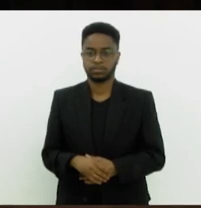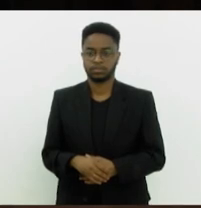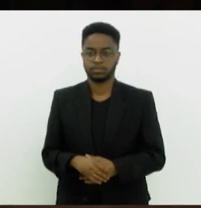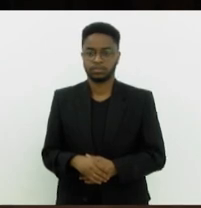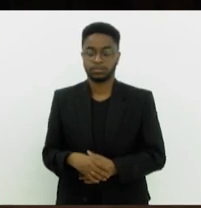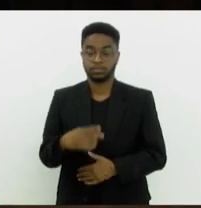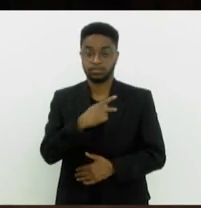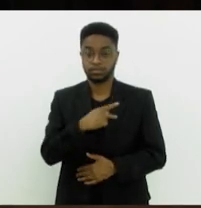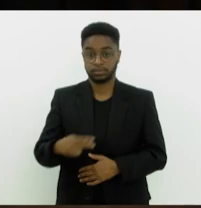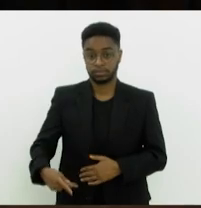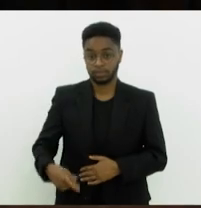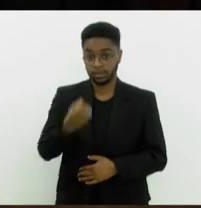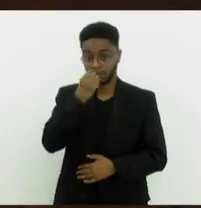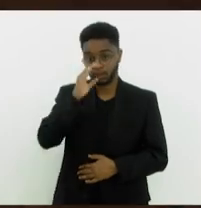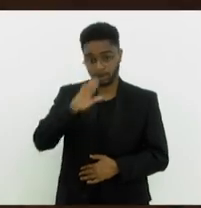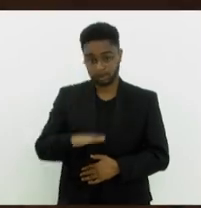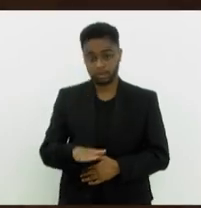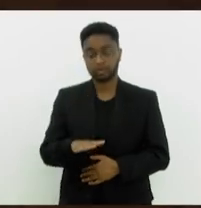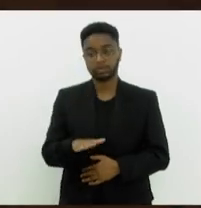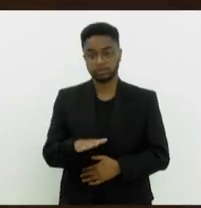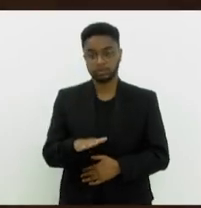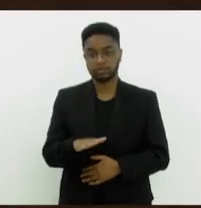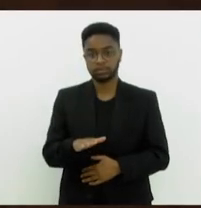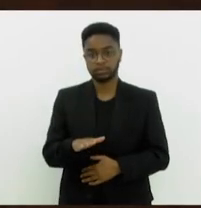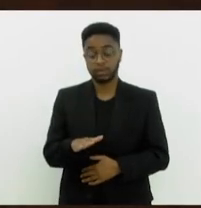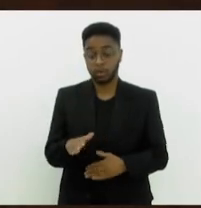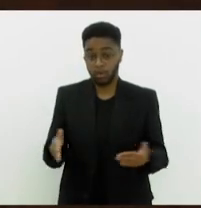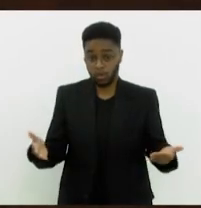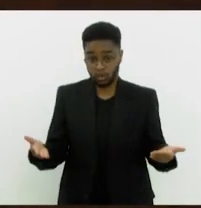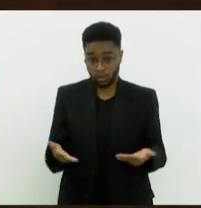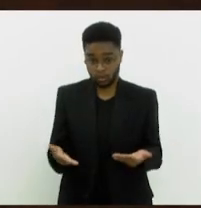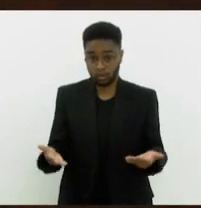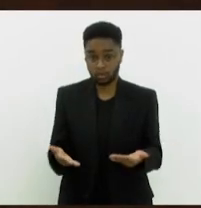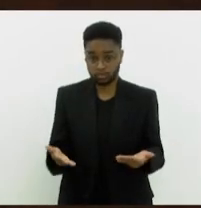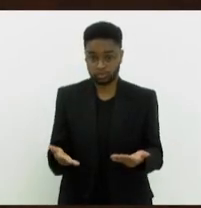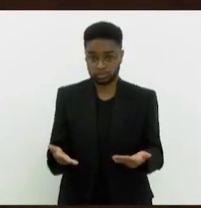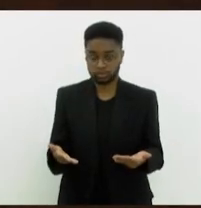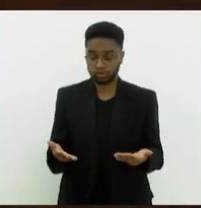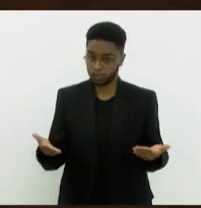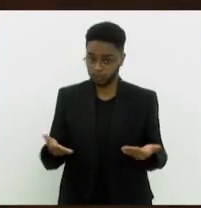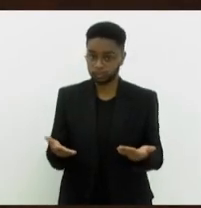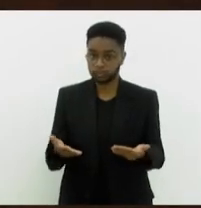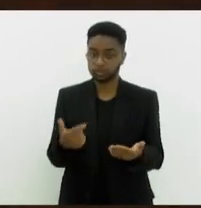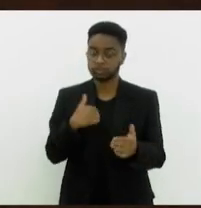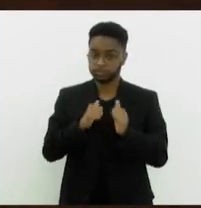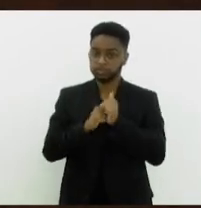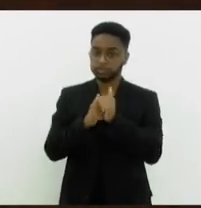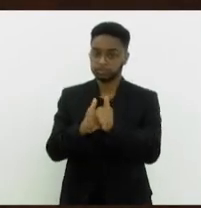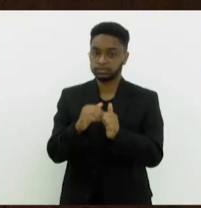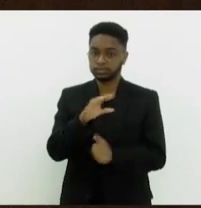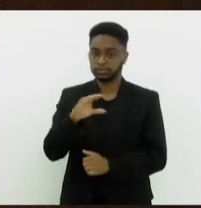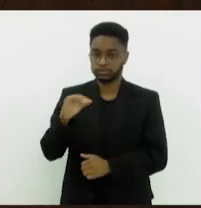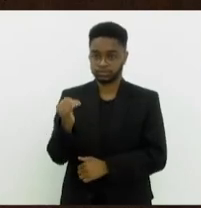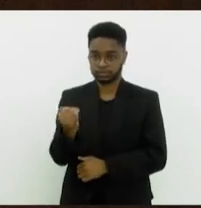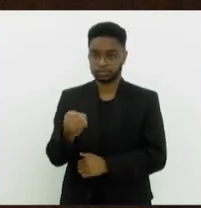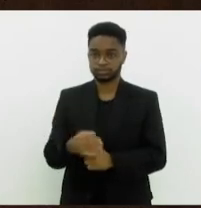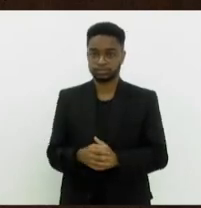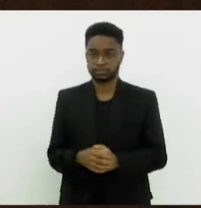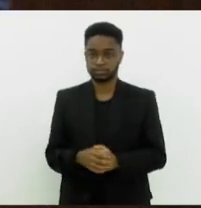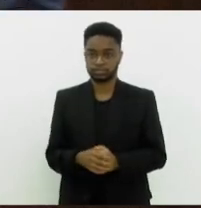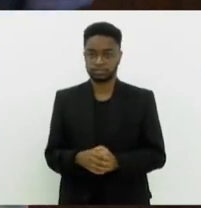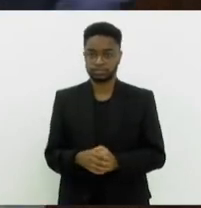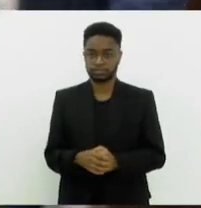Senhor presidente, boa tarde. Dessa vez, tá? Dessa vez, eu vou acompanhar o parecer da CCJ, tá